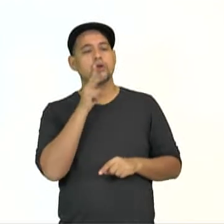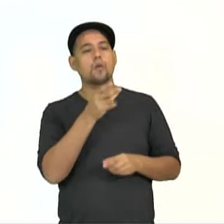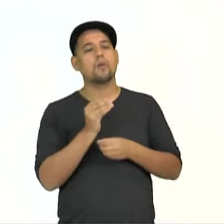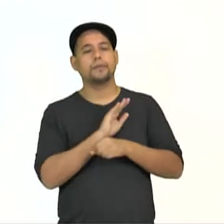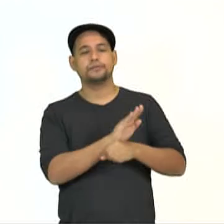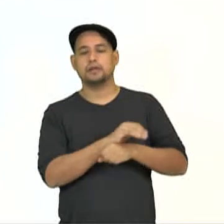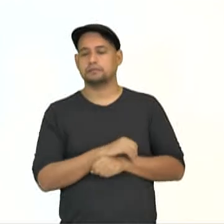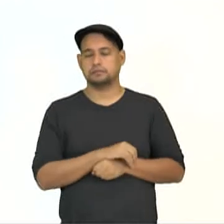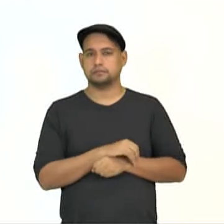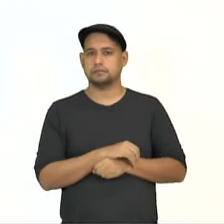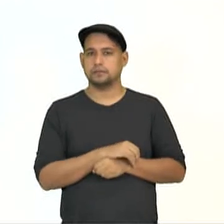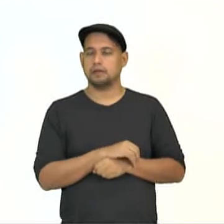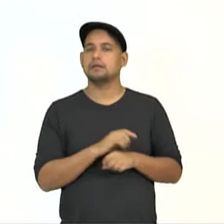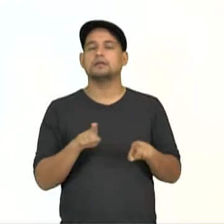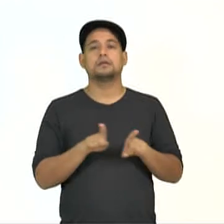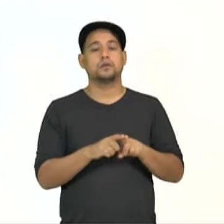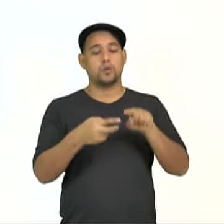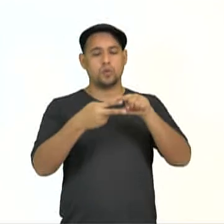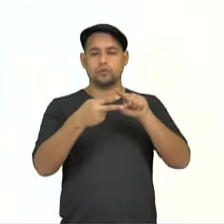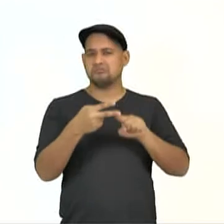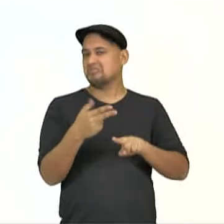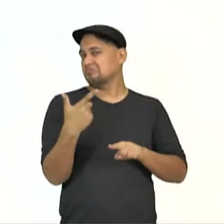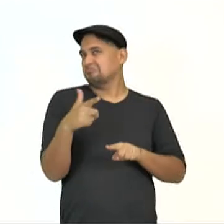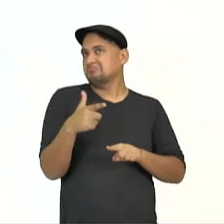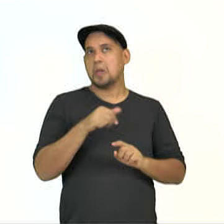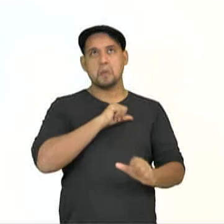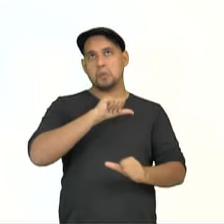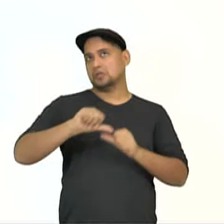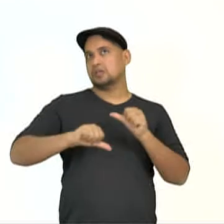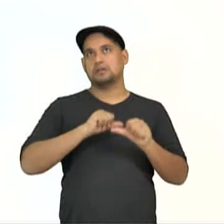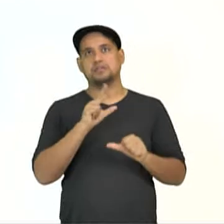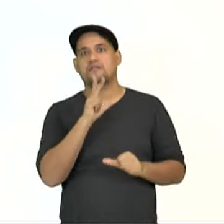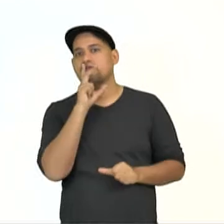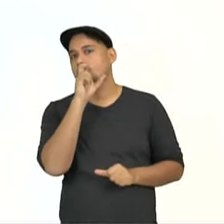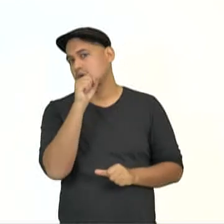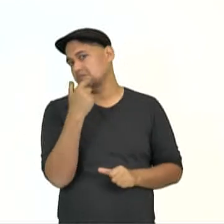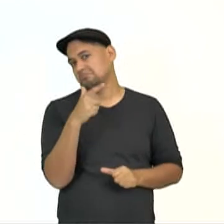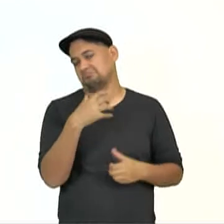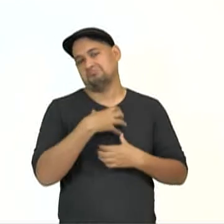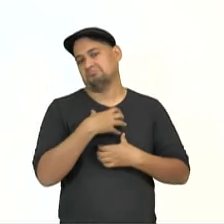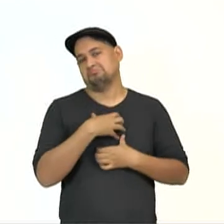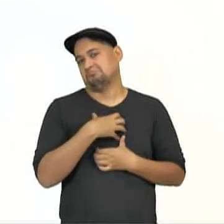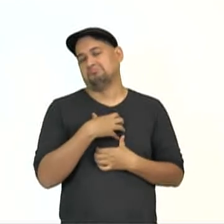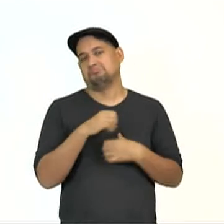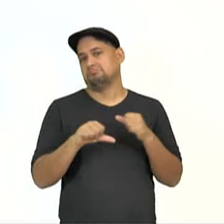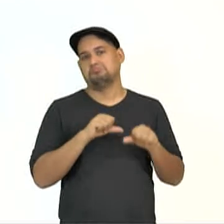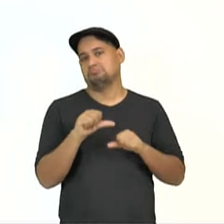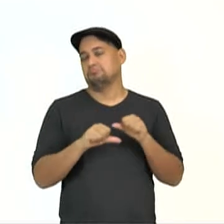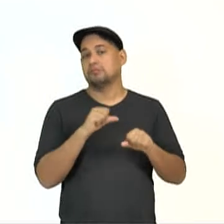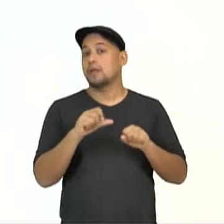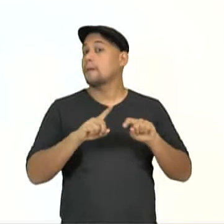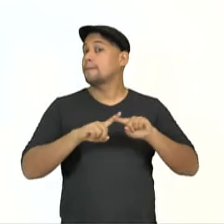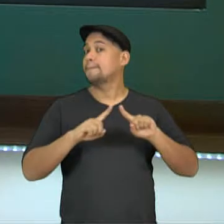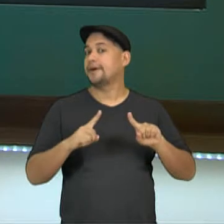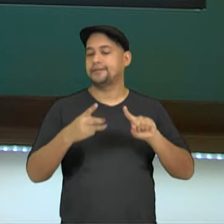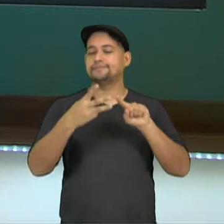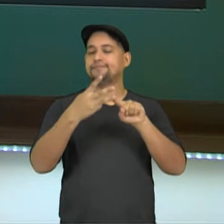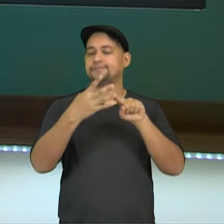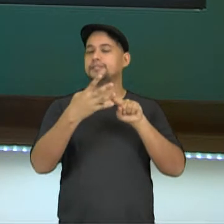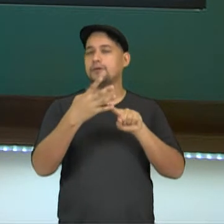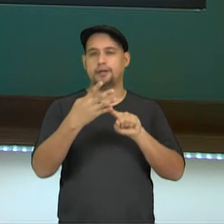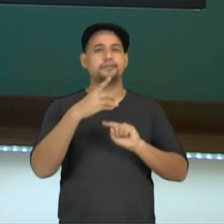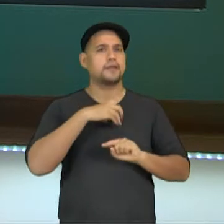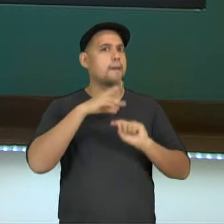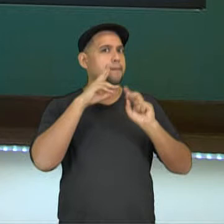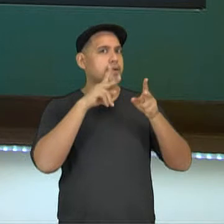diferentes. Então, vamos lá. Em 1 e 2 não há alteração de sentido, não muda o sentido. Mas em 3 e 4,